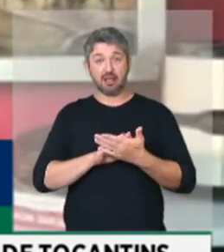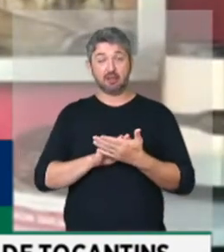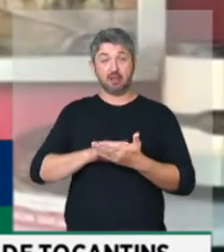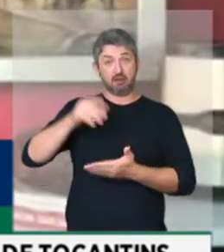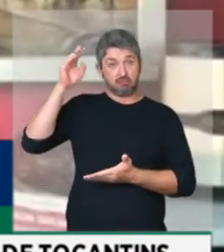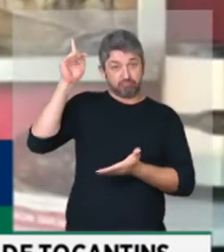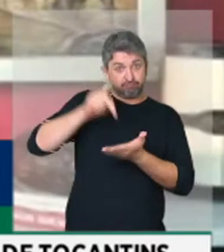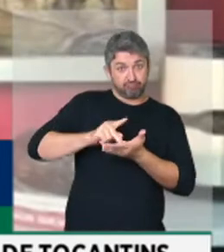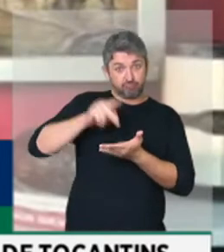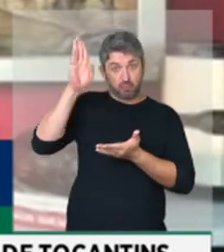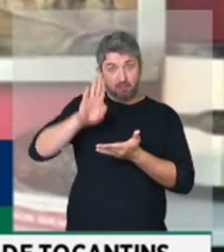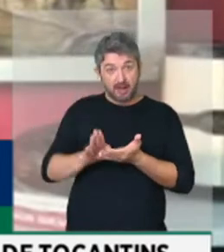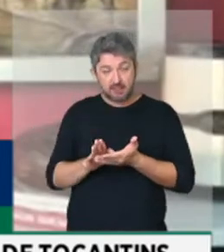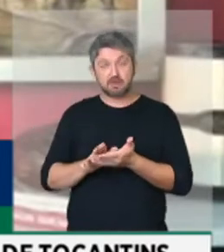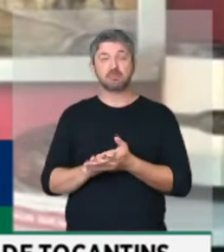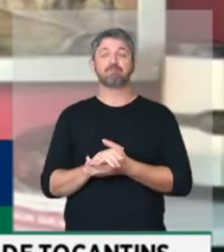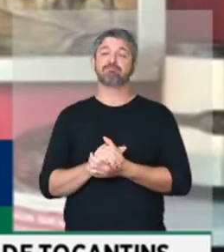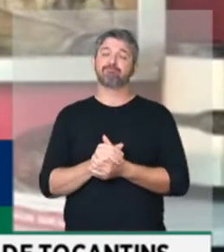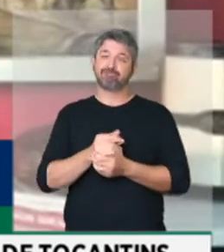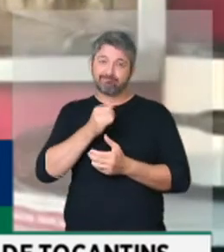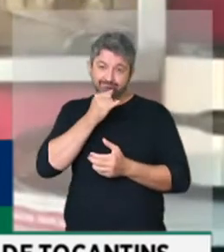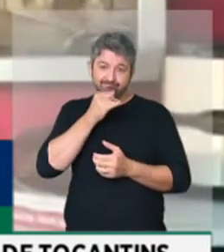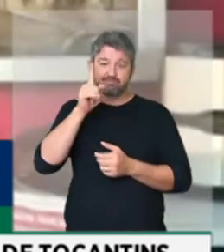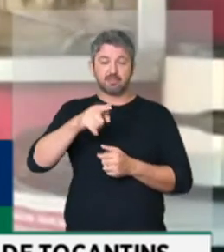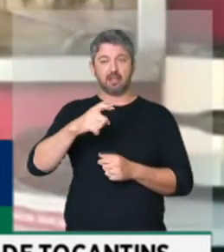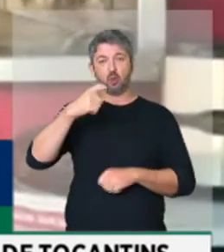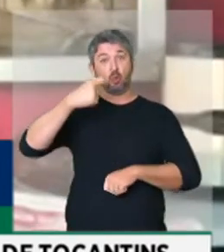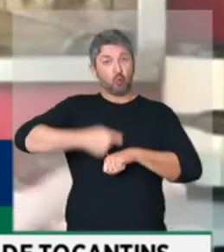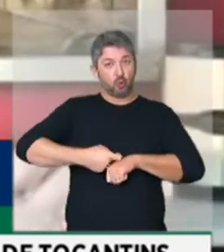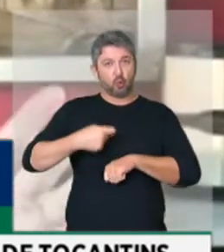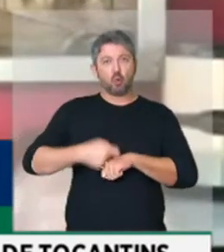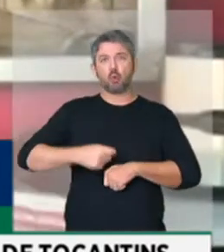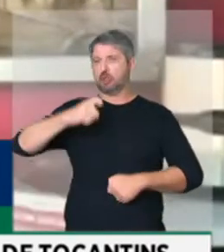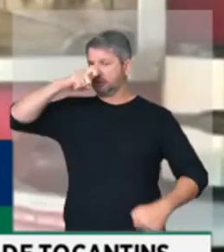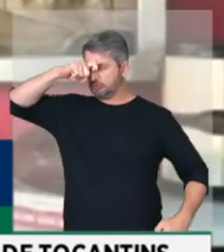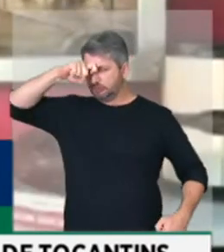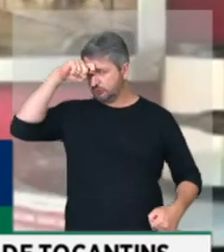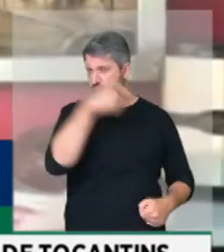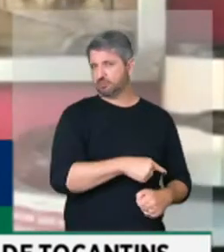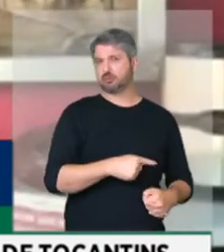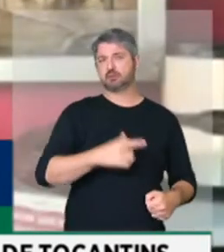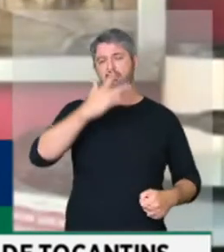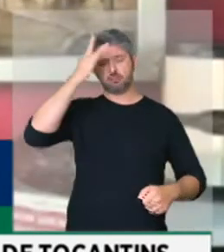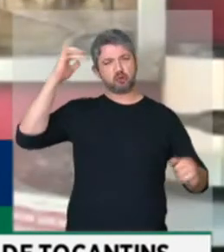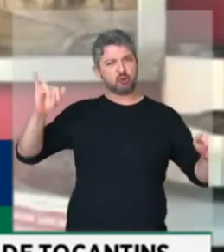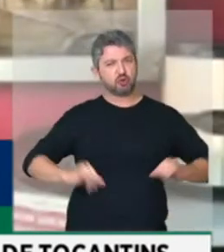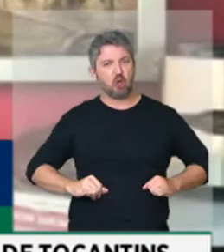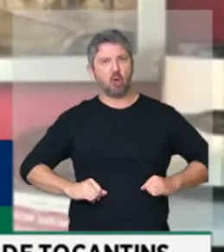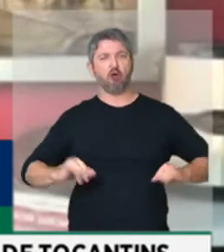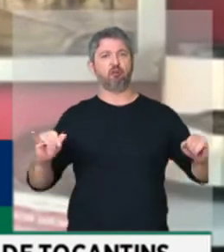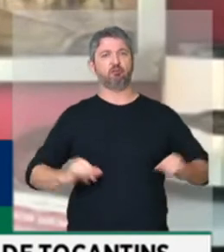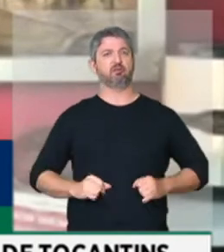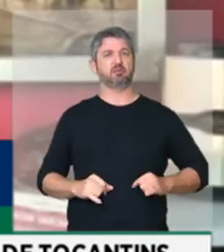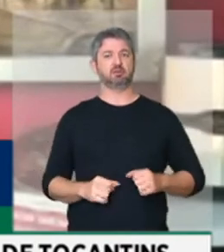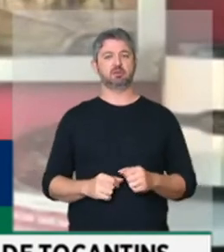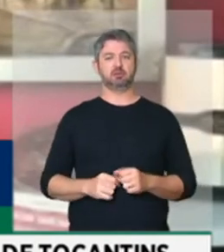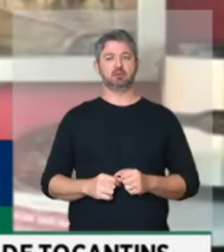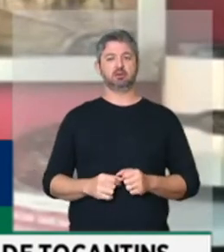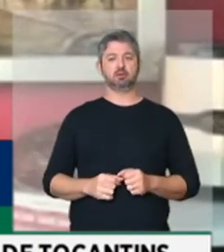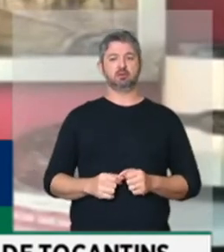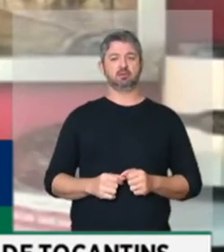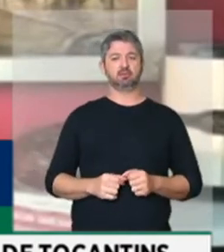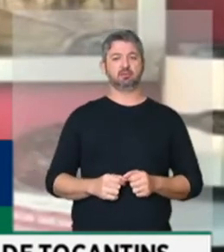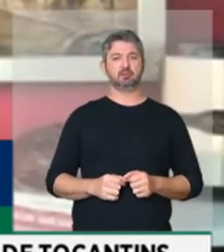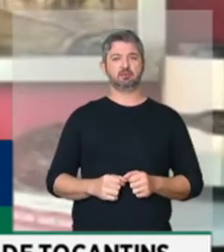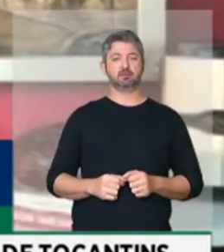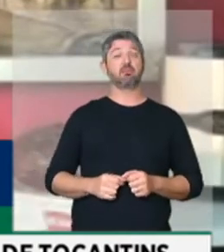presidente, infelizmente, é um Brasil duro, é um Brasil em que as pessoas estão sofrendo muito, deputado Enio Verri.